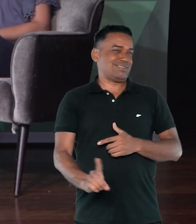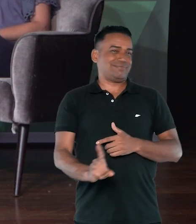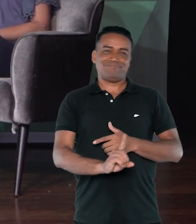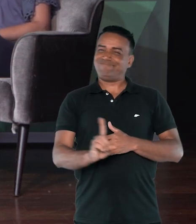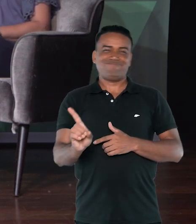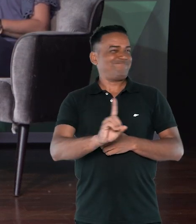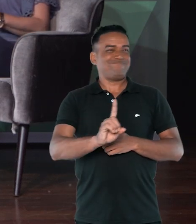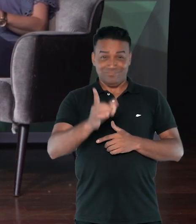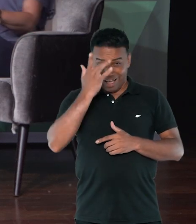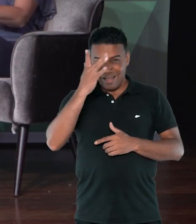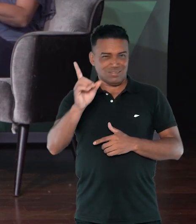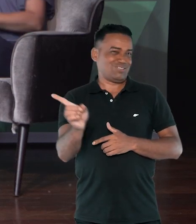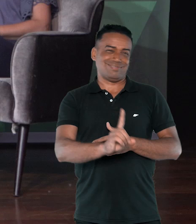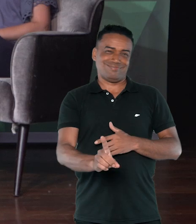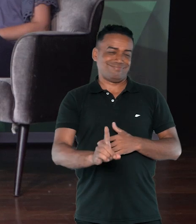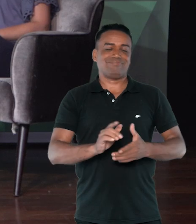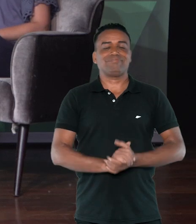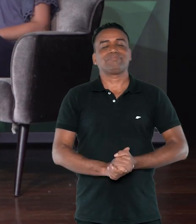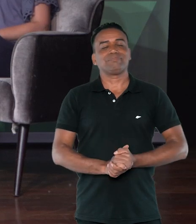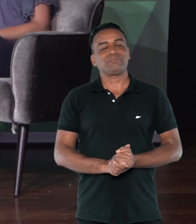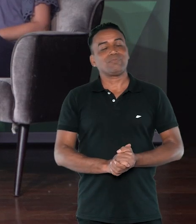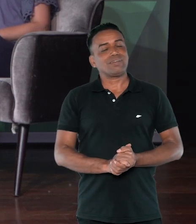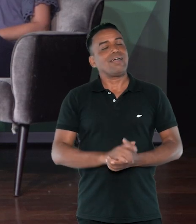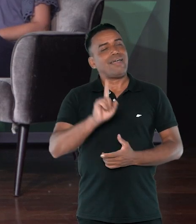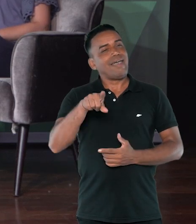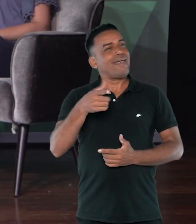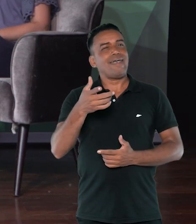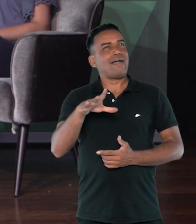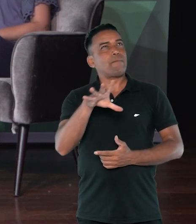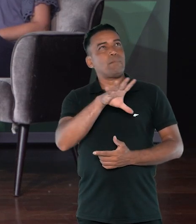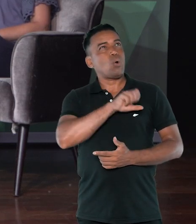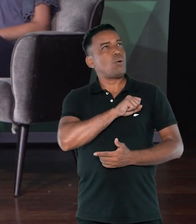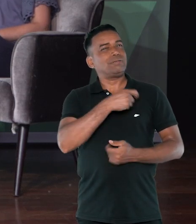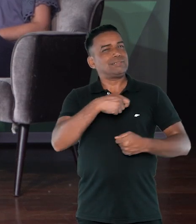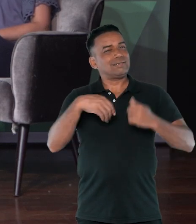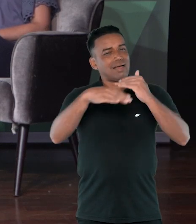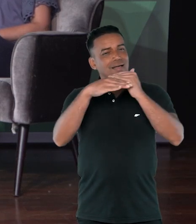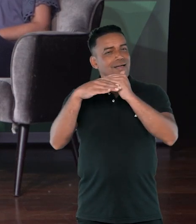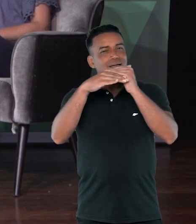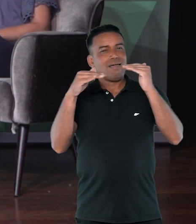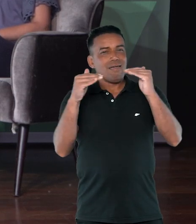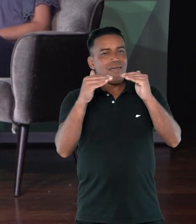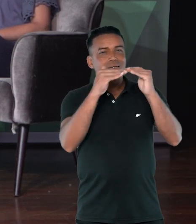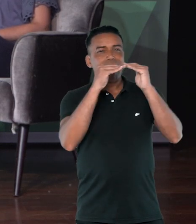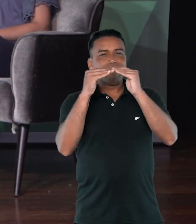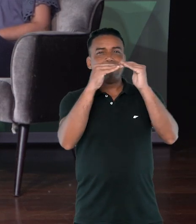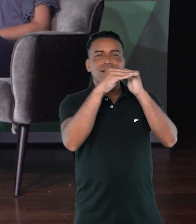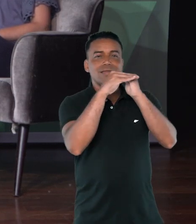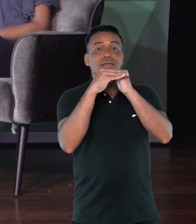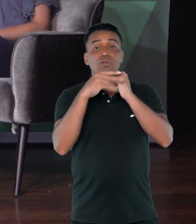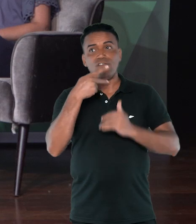Ele precisa de outras coisas para ele funcionar. E essas outras coisas são, assim, muito